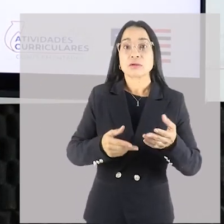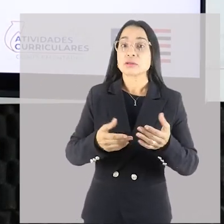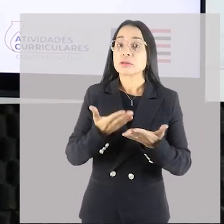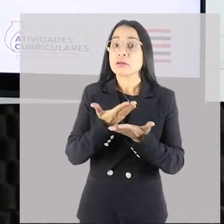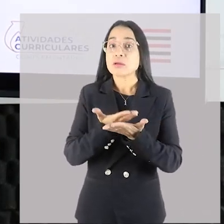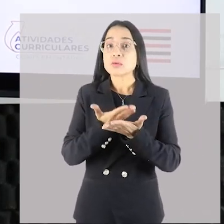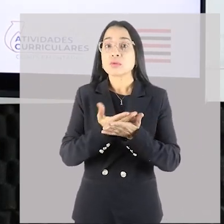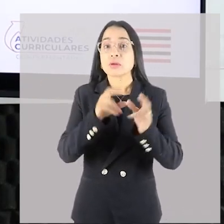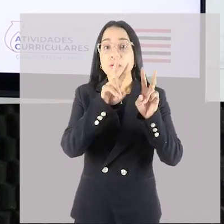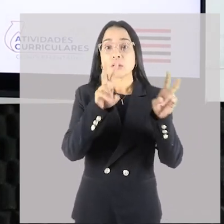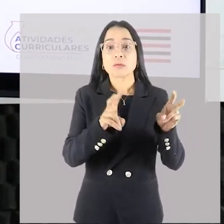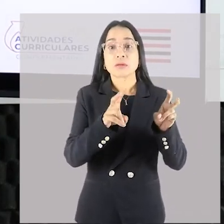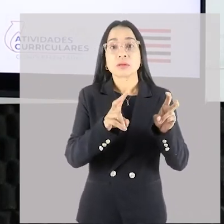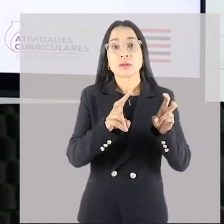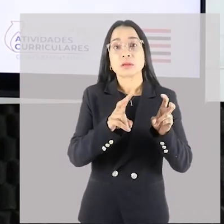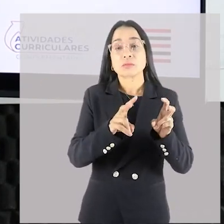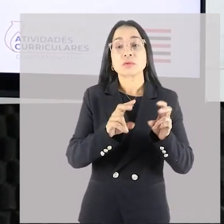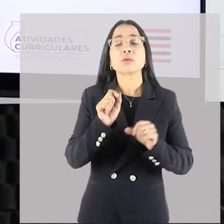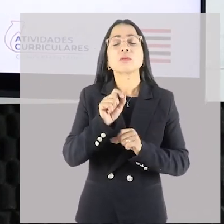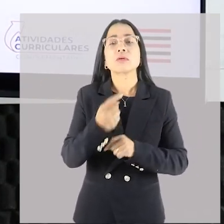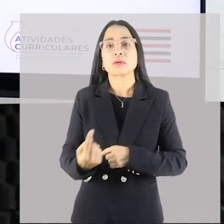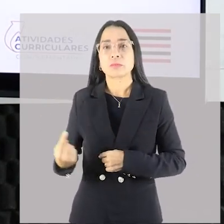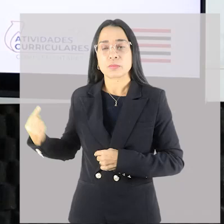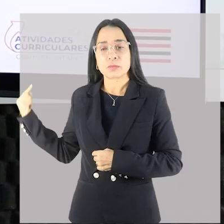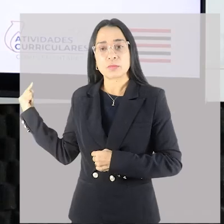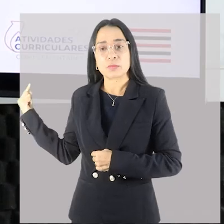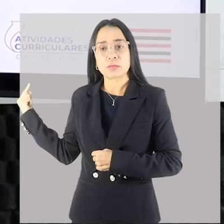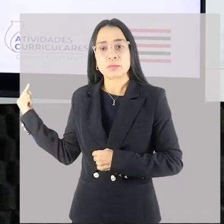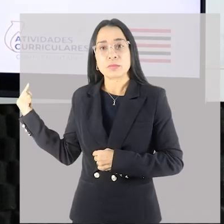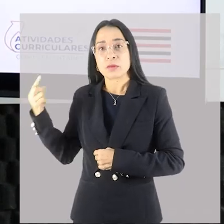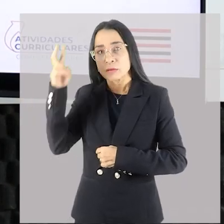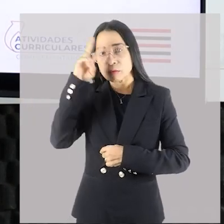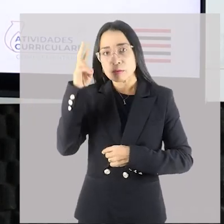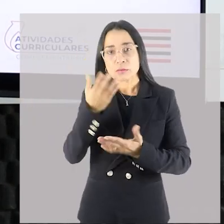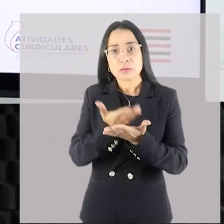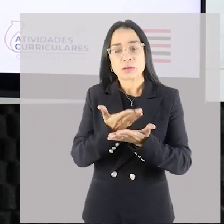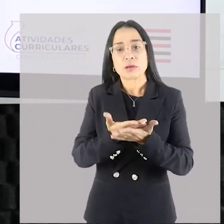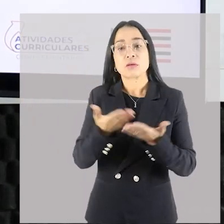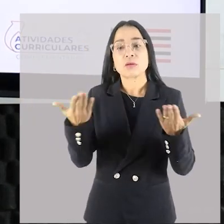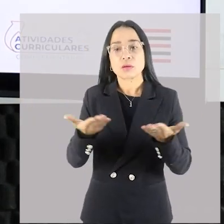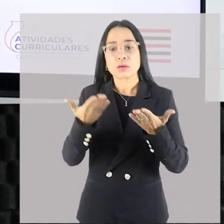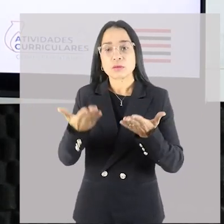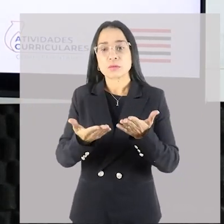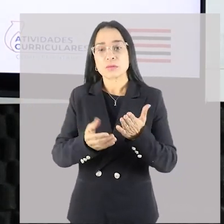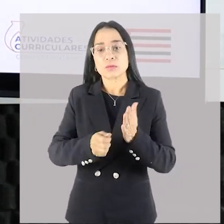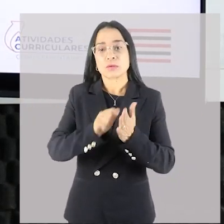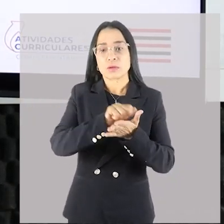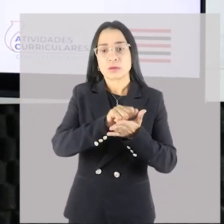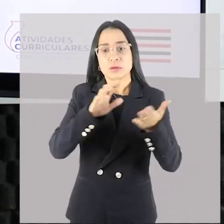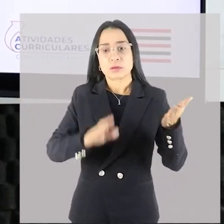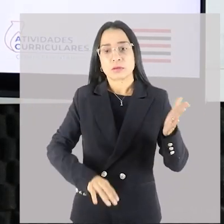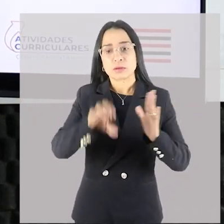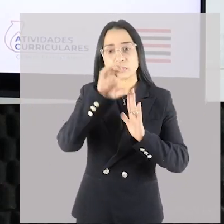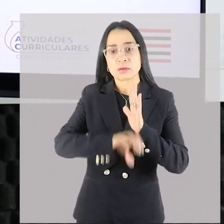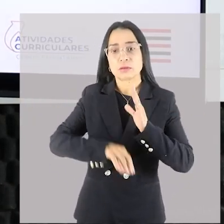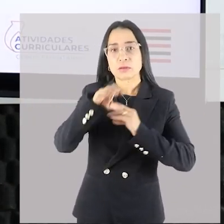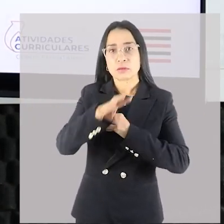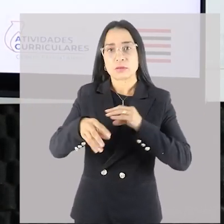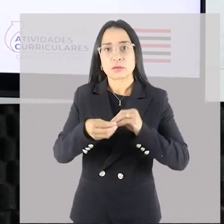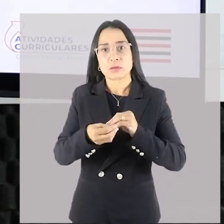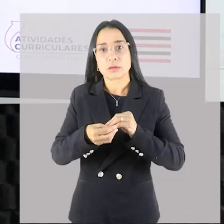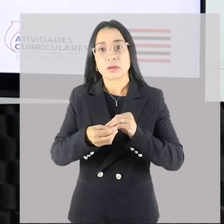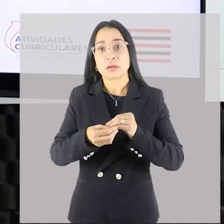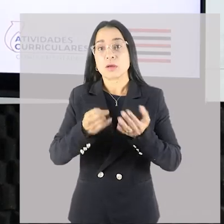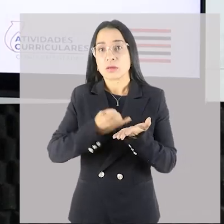bom? Lembrando que essa aula faz parte das atividades curriculares complementares que é oferecida pelo governo do estado do Maranhão,